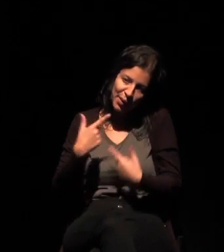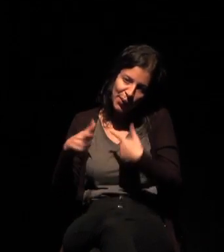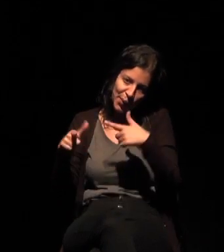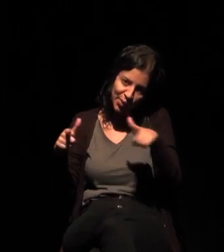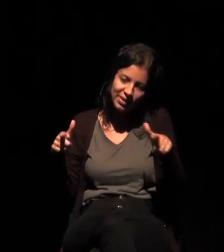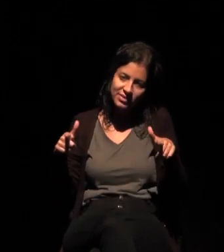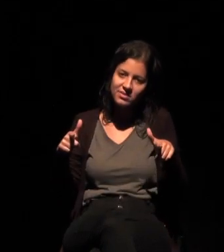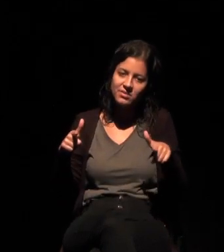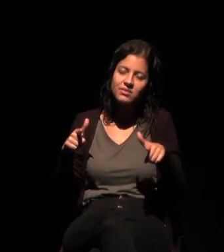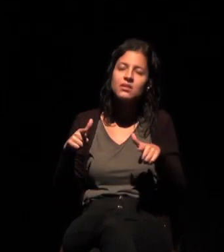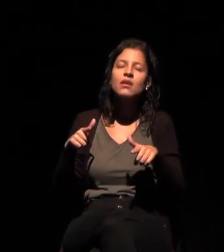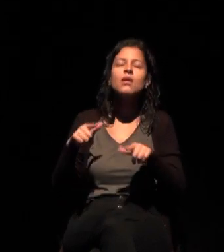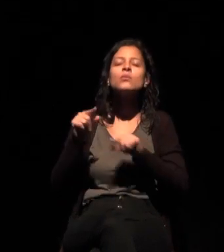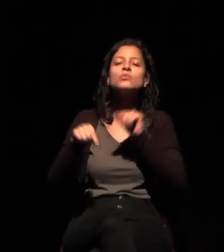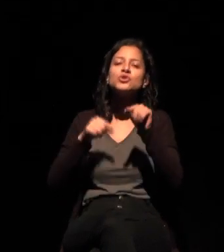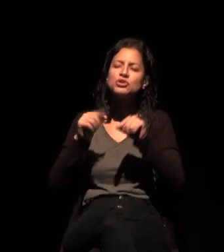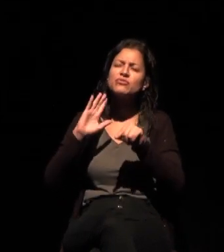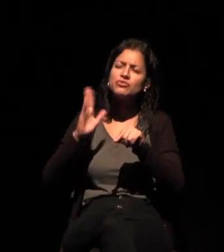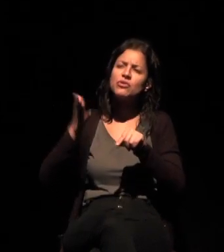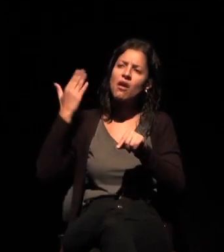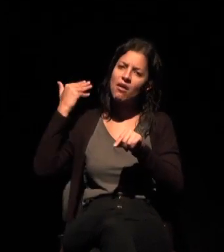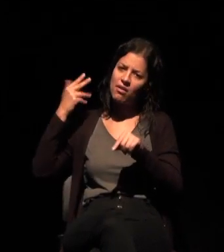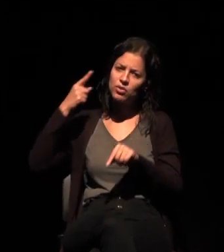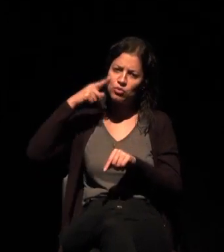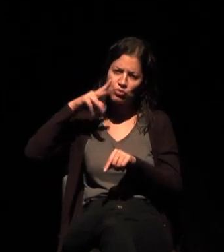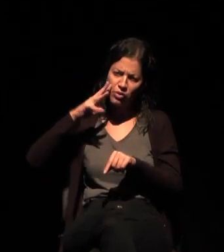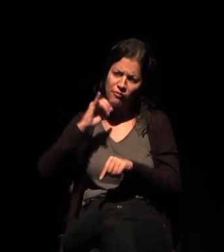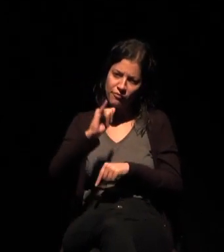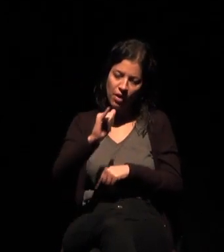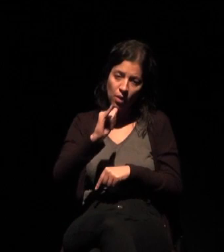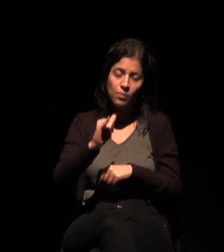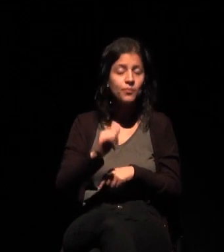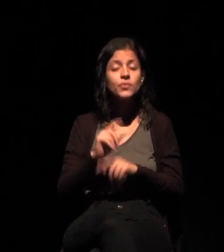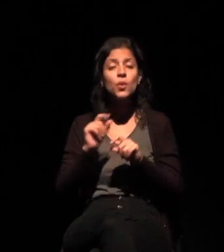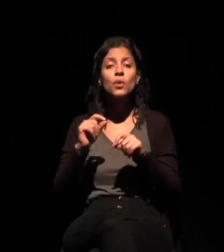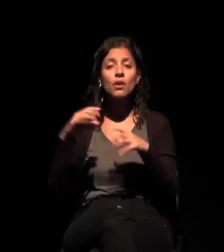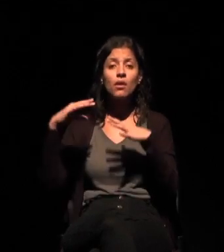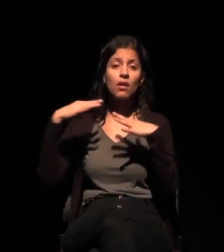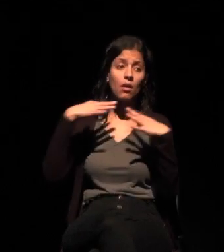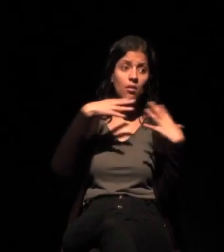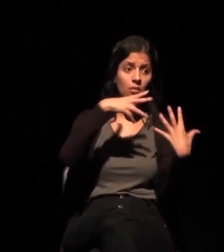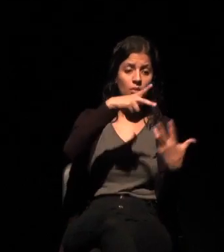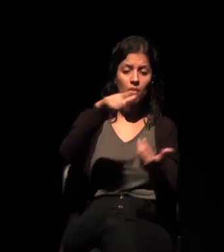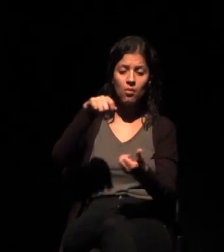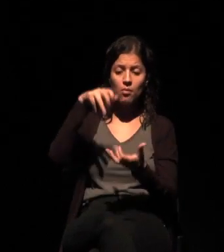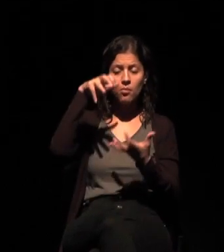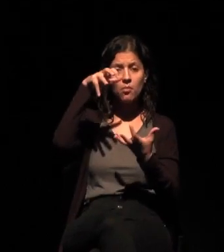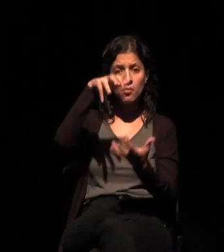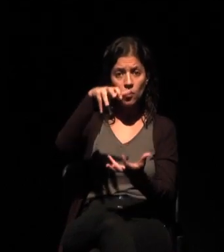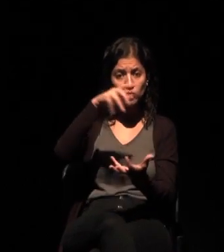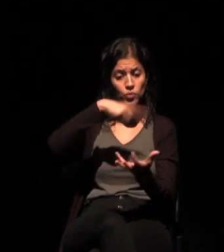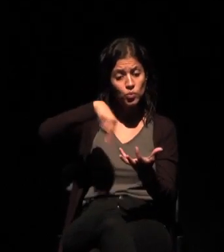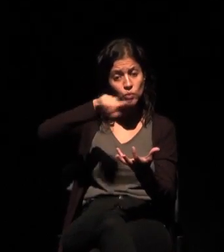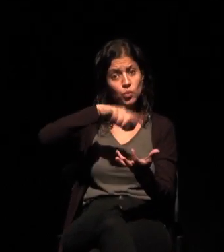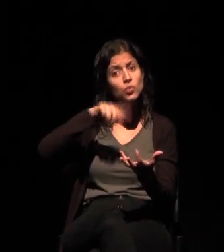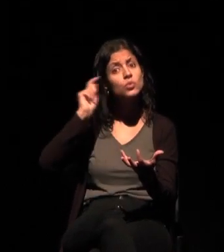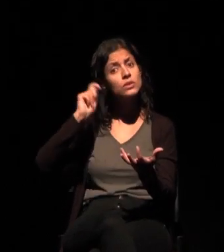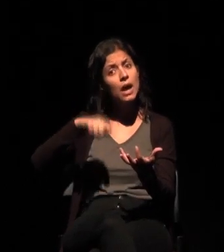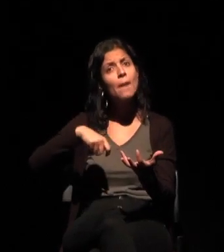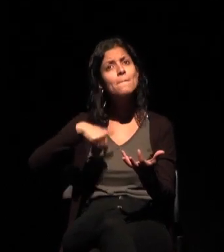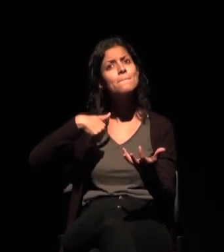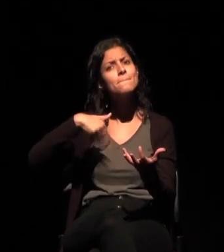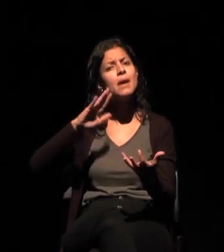seminário é criança fato o mundo poderia ser todo o elo mundo mais desenvolvido vamos dizer assim